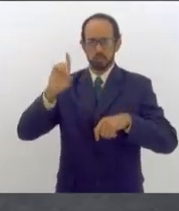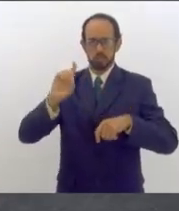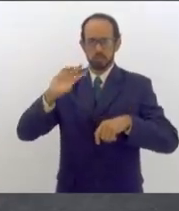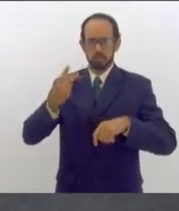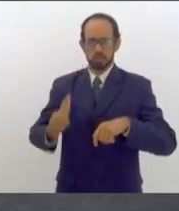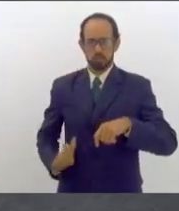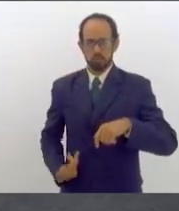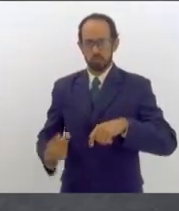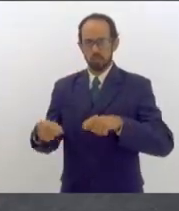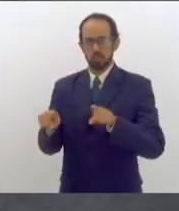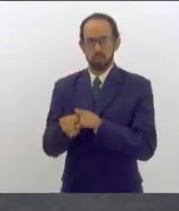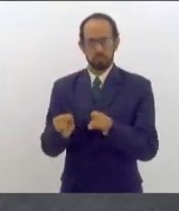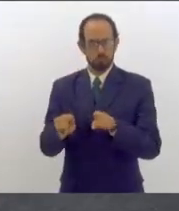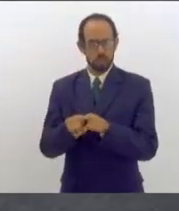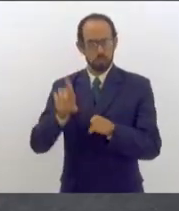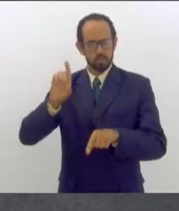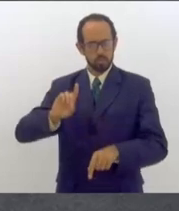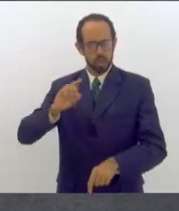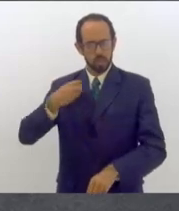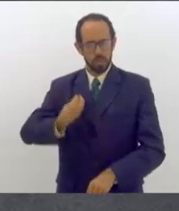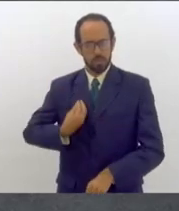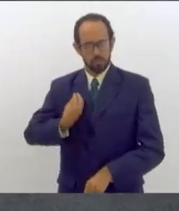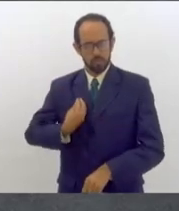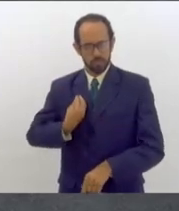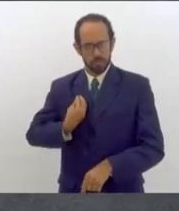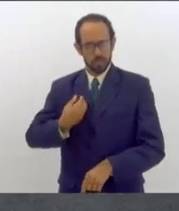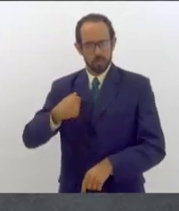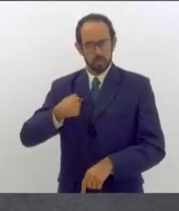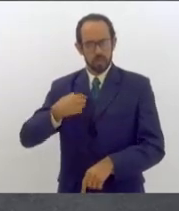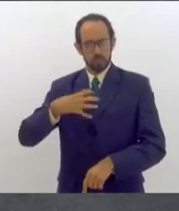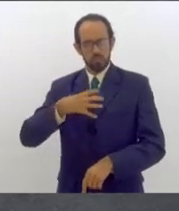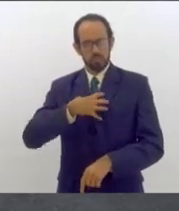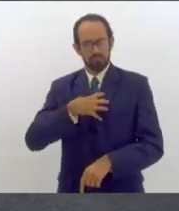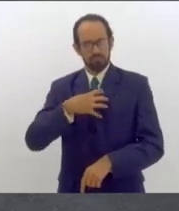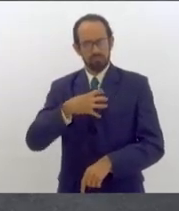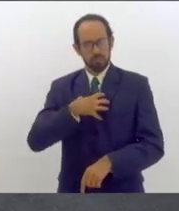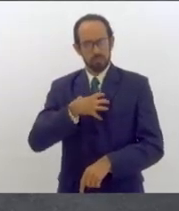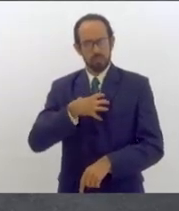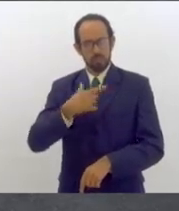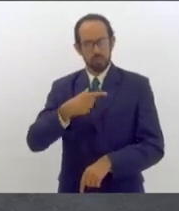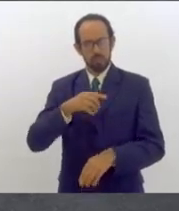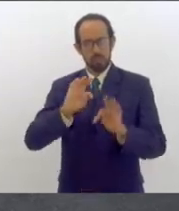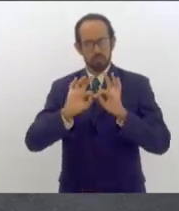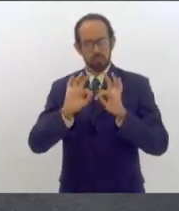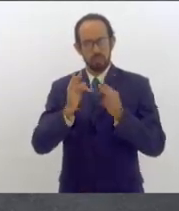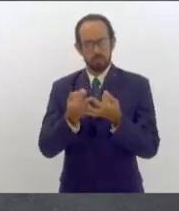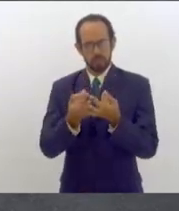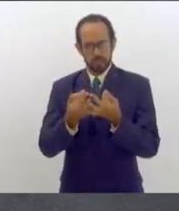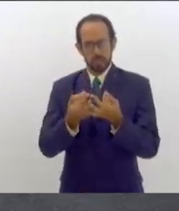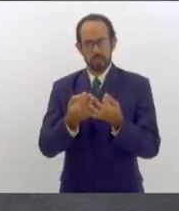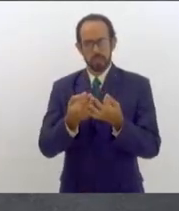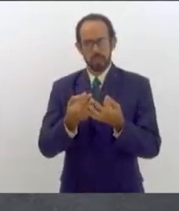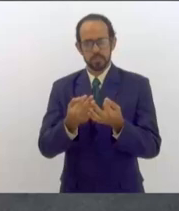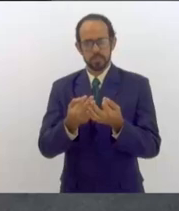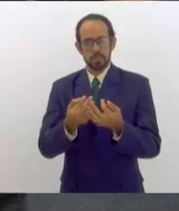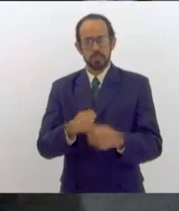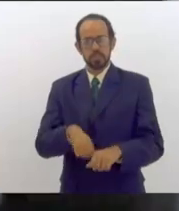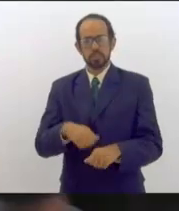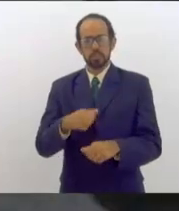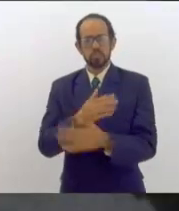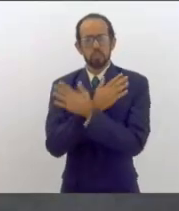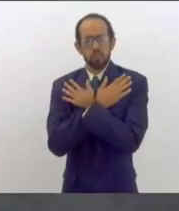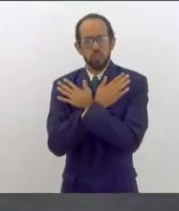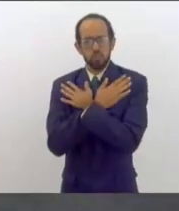que garantam o direito à vida então me coloca aí em solidariedade as família enlutadas dos policiais